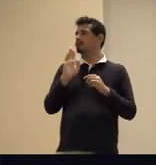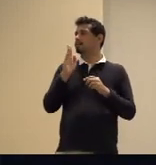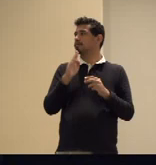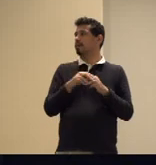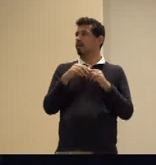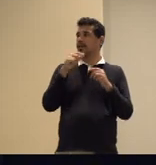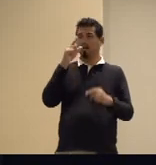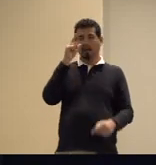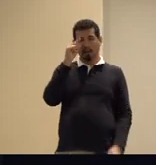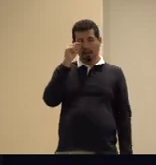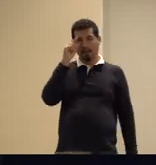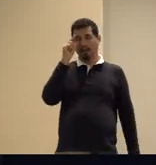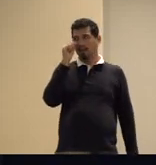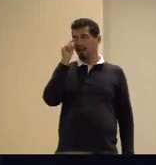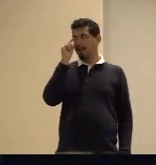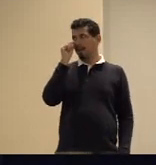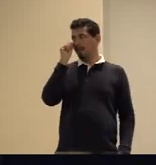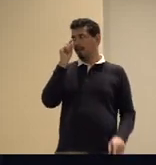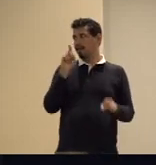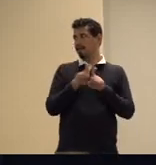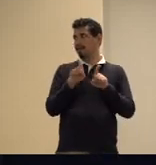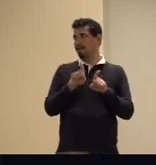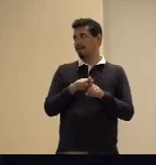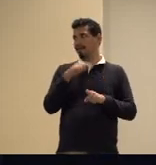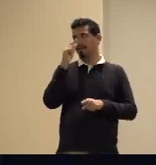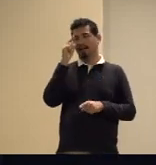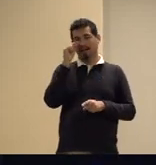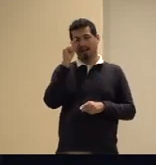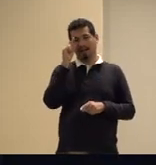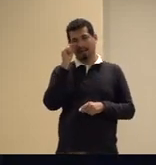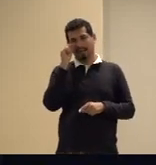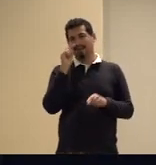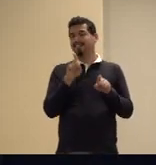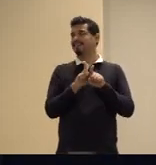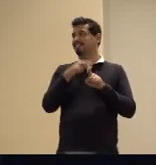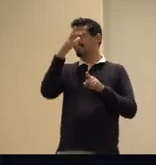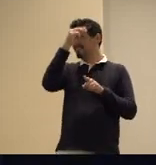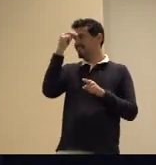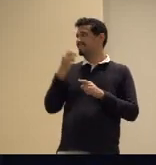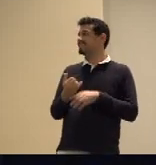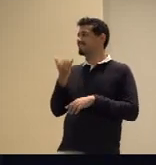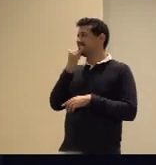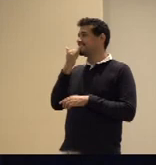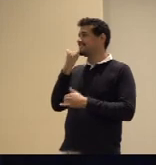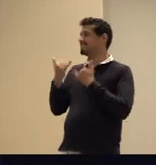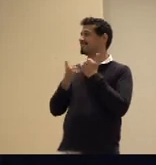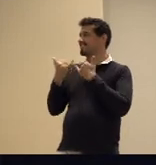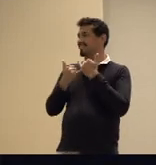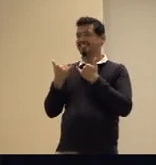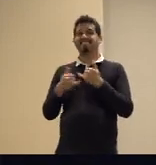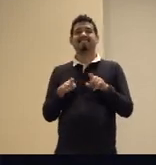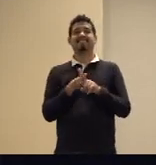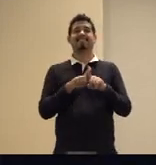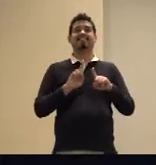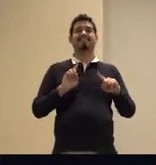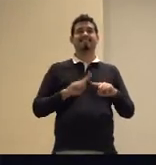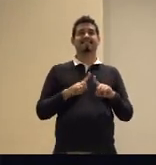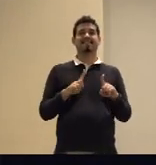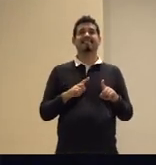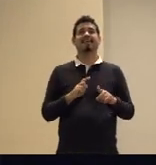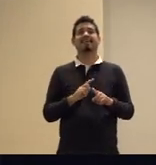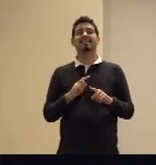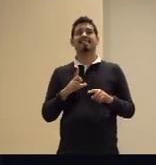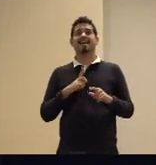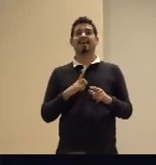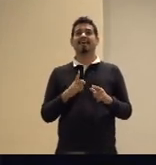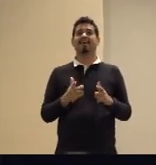peixe, pode ser a orientação, a fonte, desculpe a brincadeira, prefeito, mas é uma pessoa,